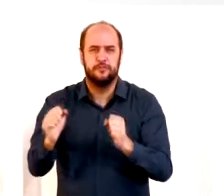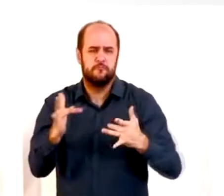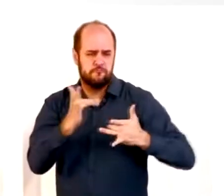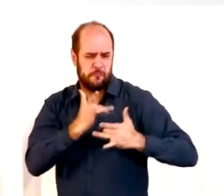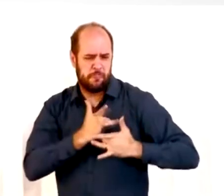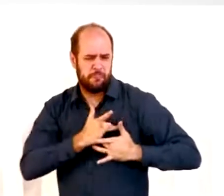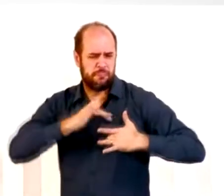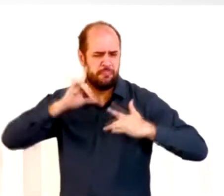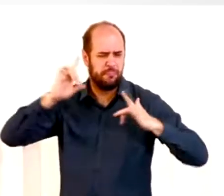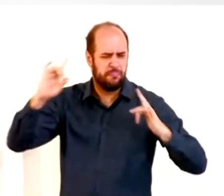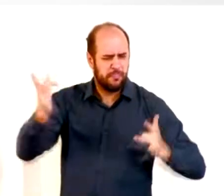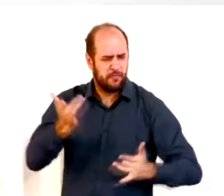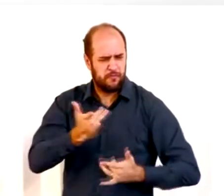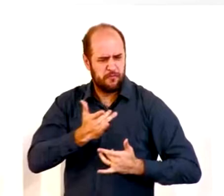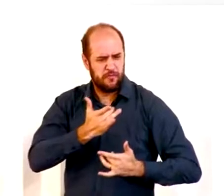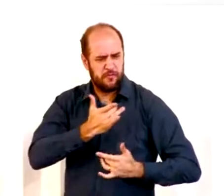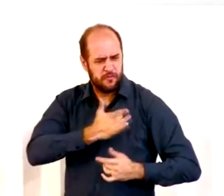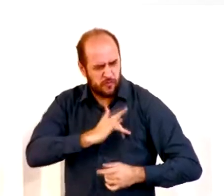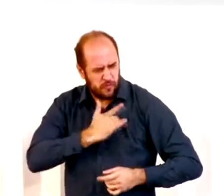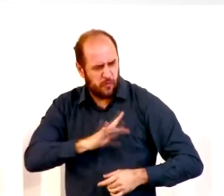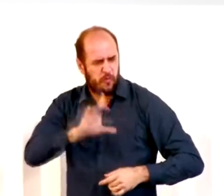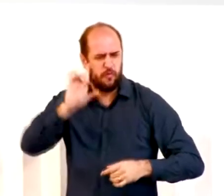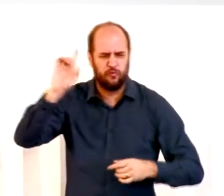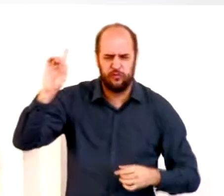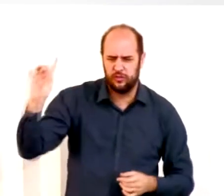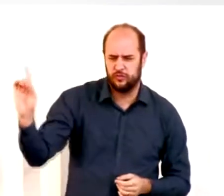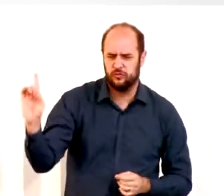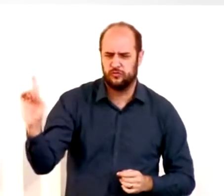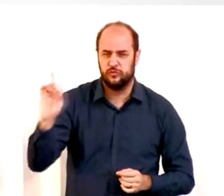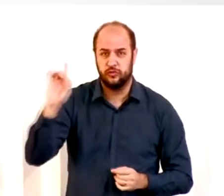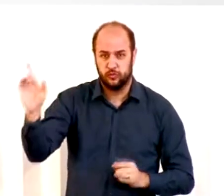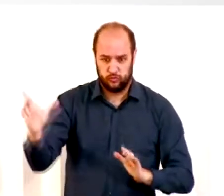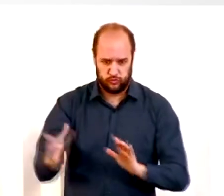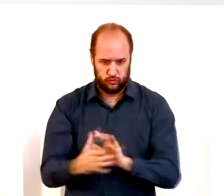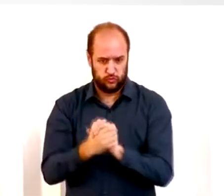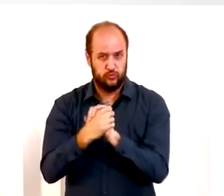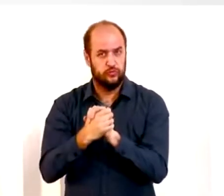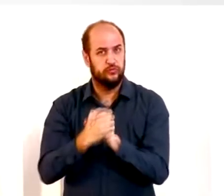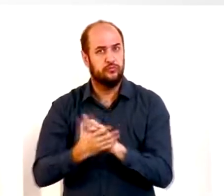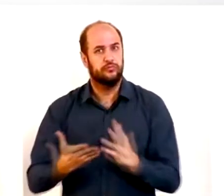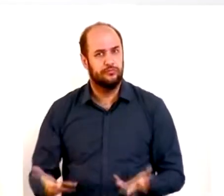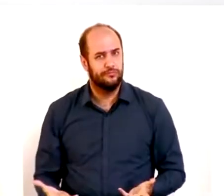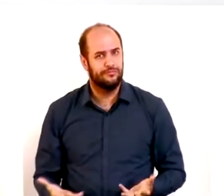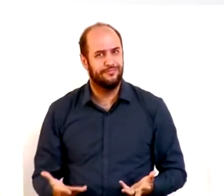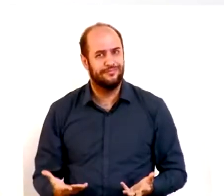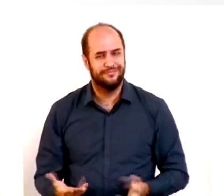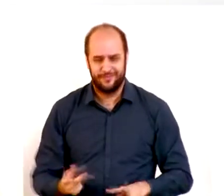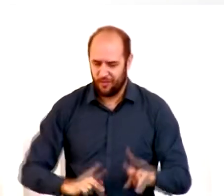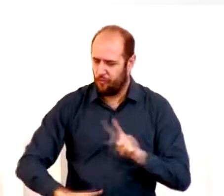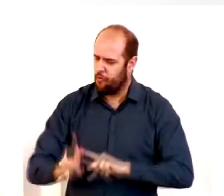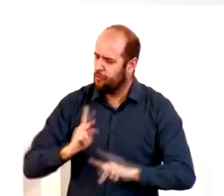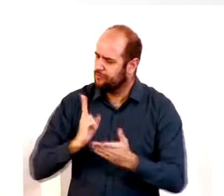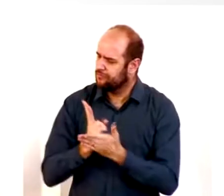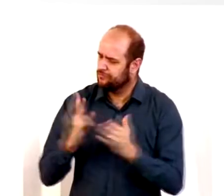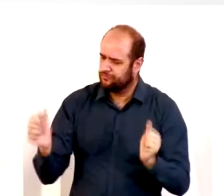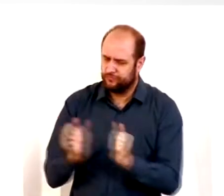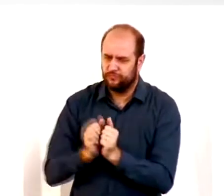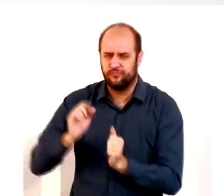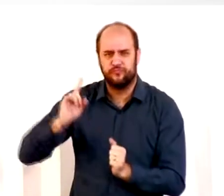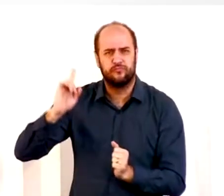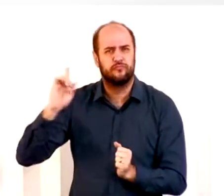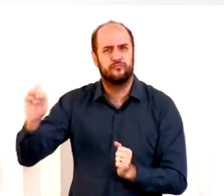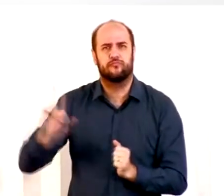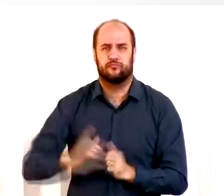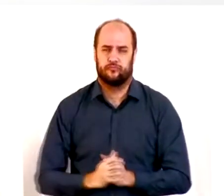de Deus, a misericórdia de Deus, a segurança de Deus. O povo sempre andou com Deus no